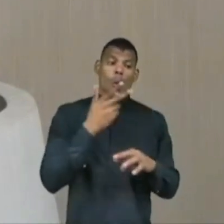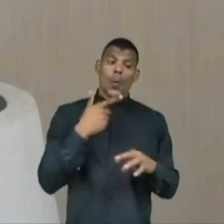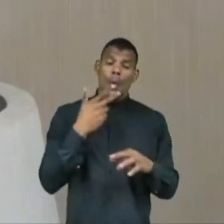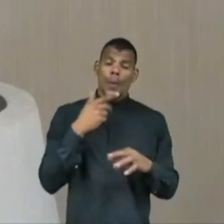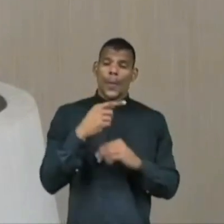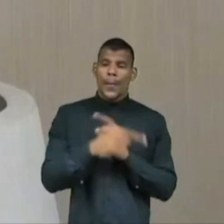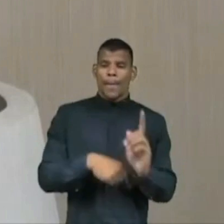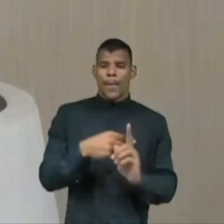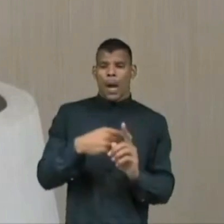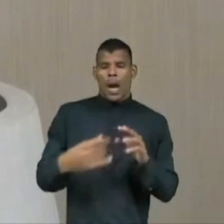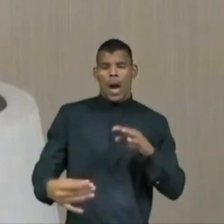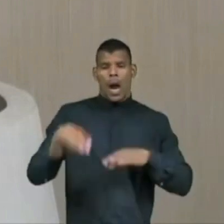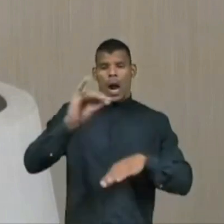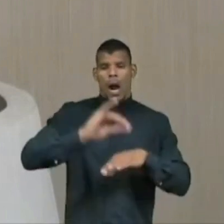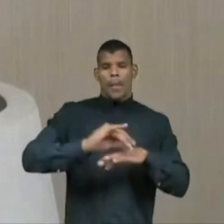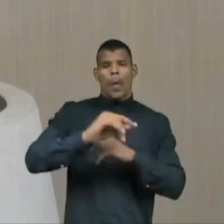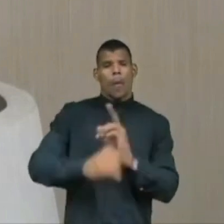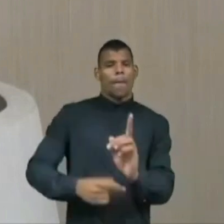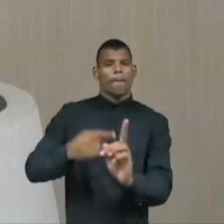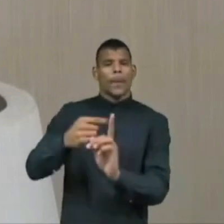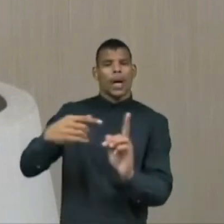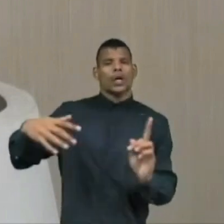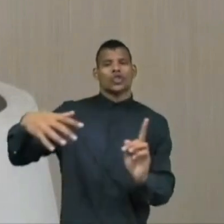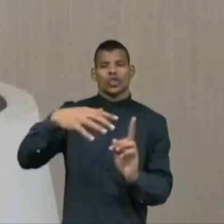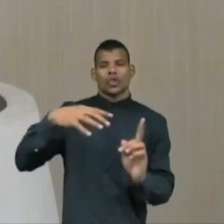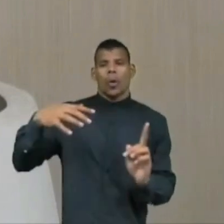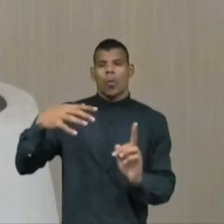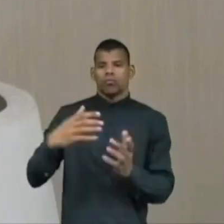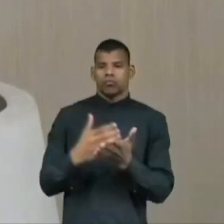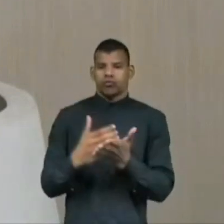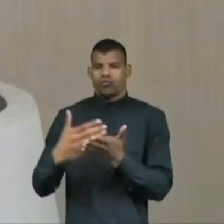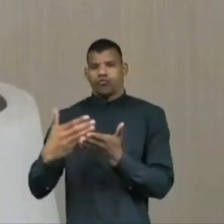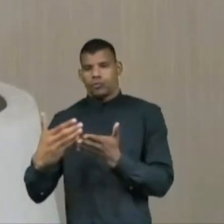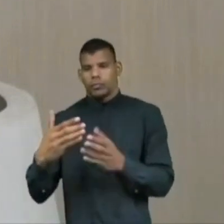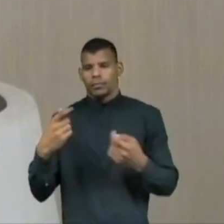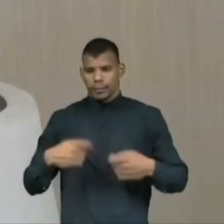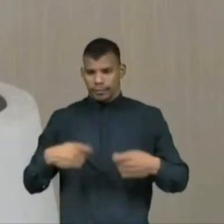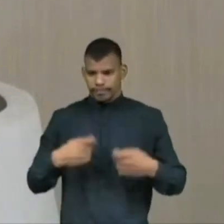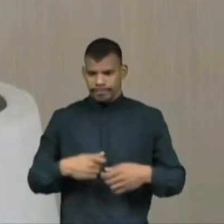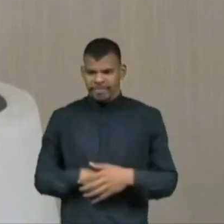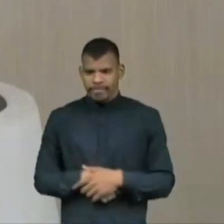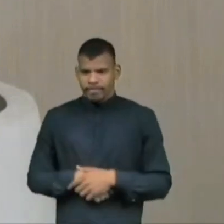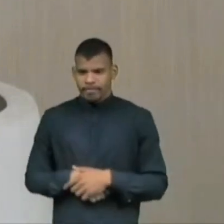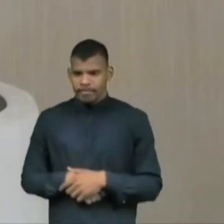da capital e da região metropolitana sendo dividida.